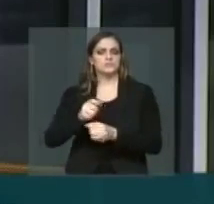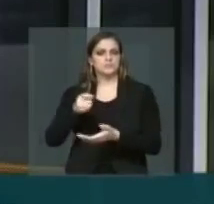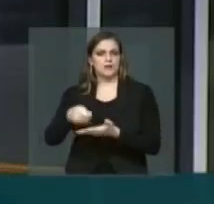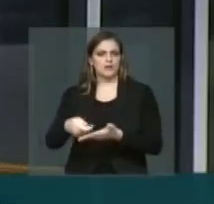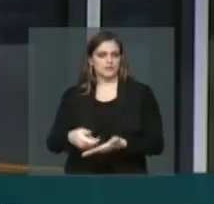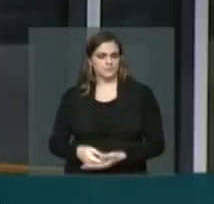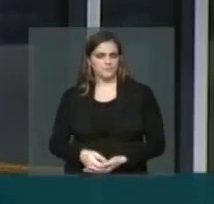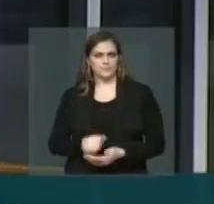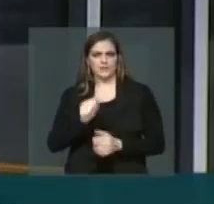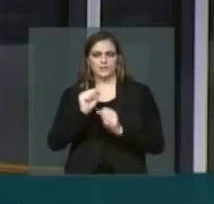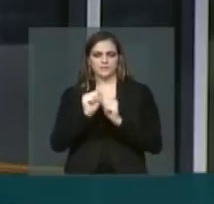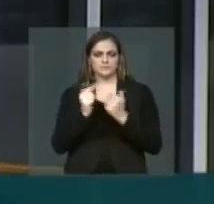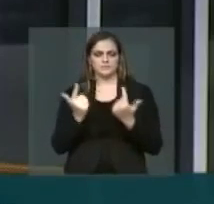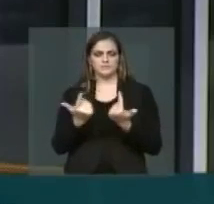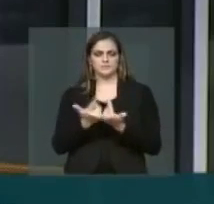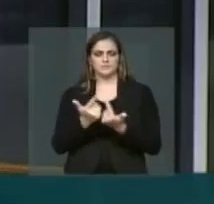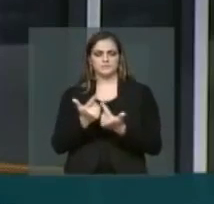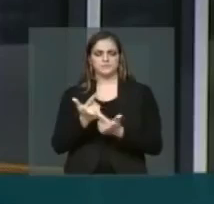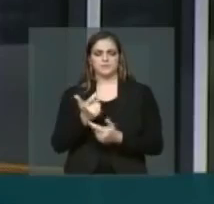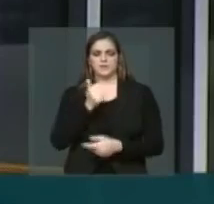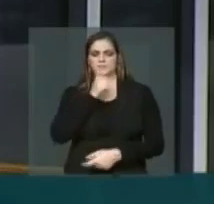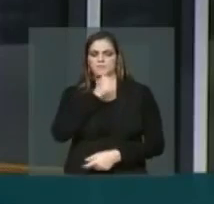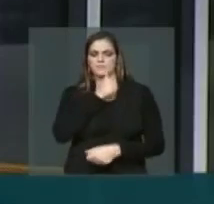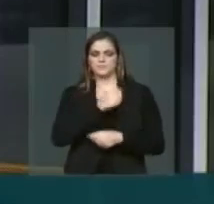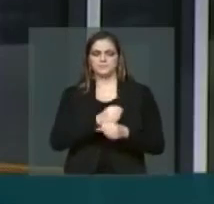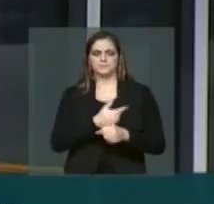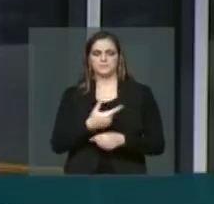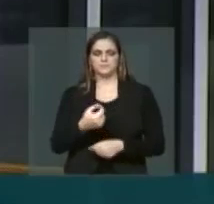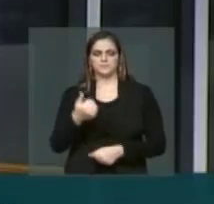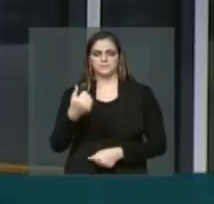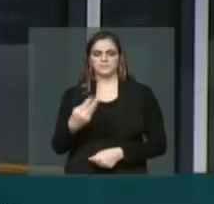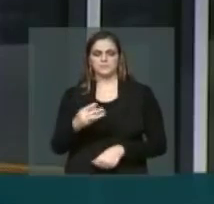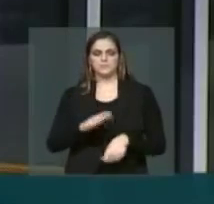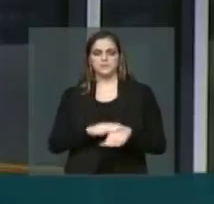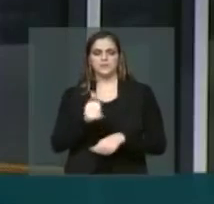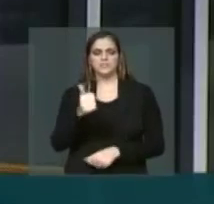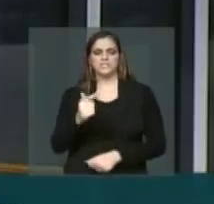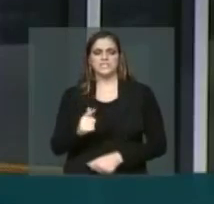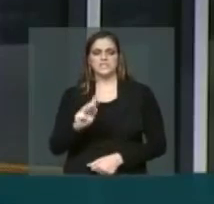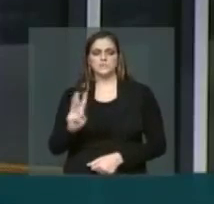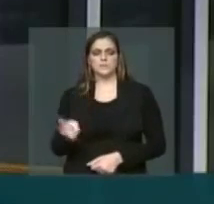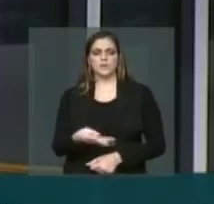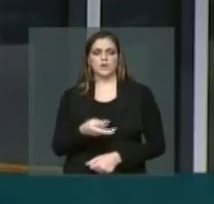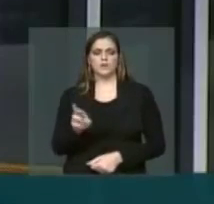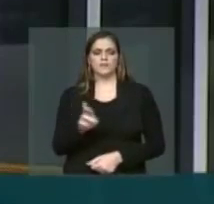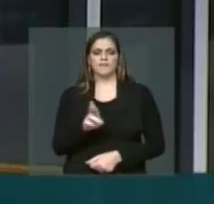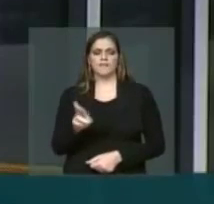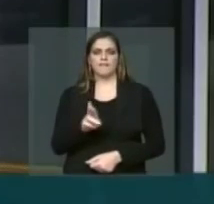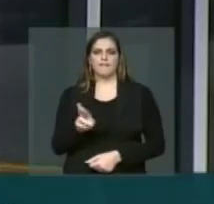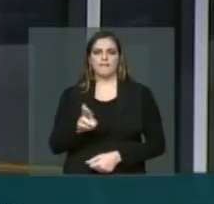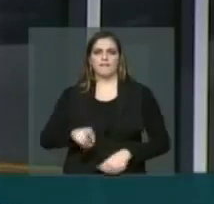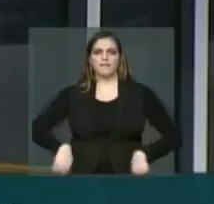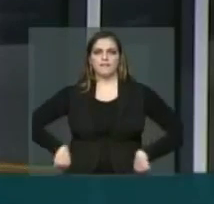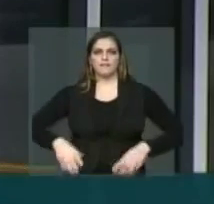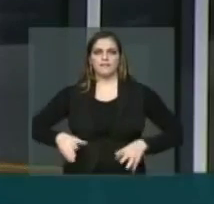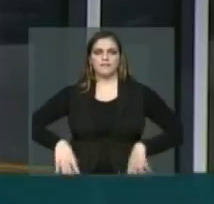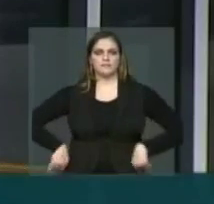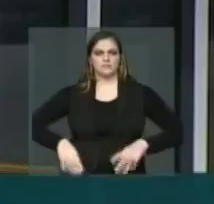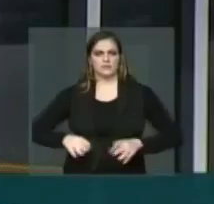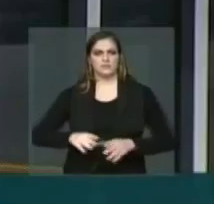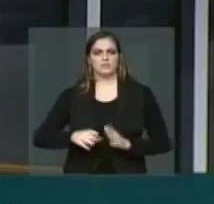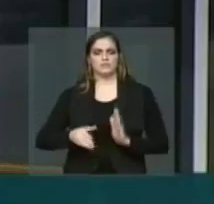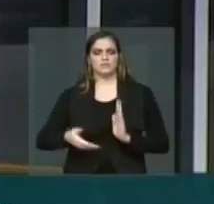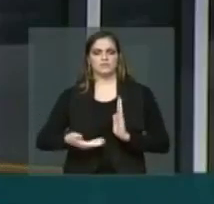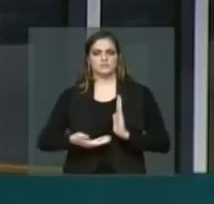do Amapá, 2013, mais de 17 milhões de reais foram utilizados. Na